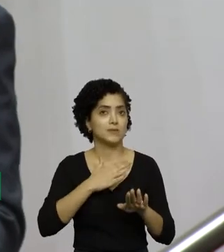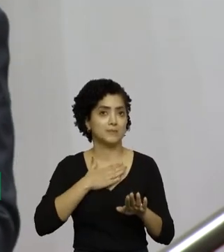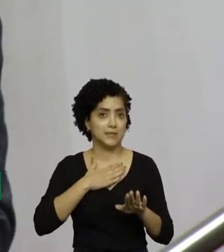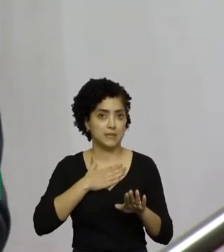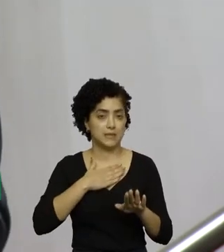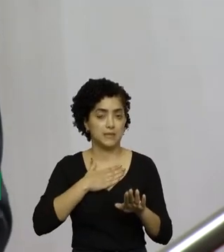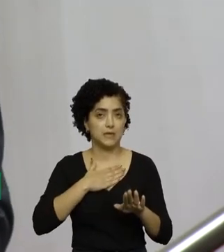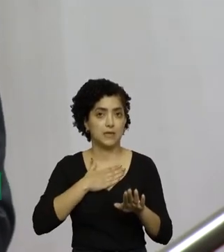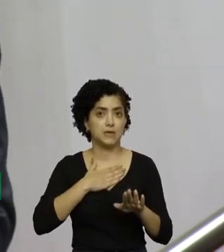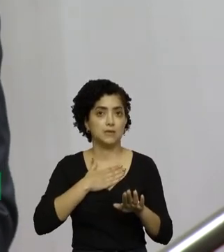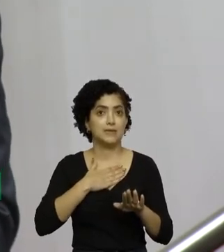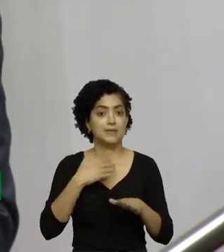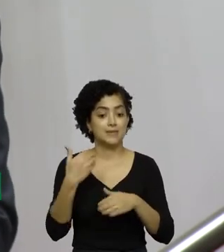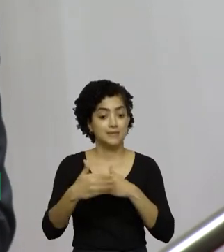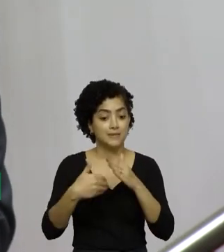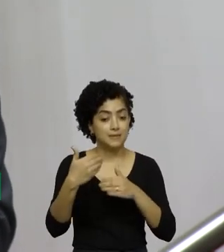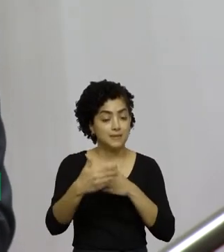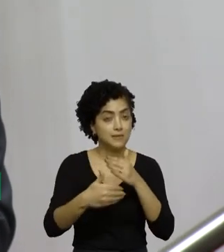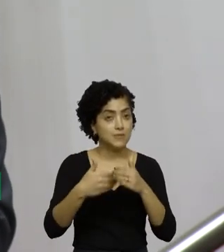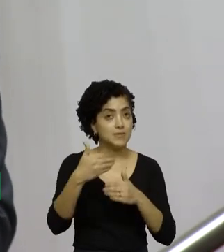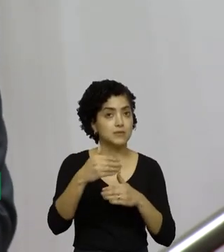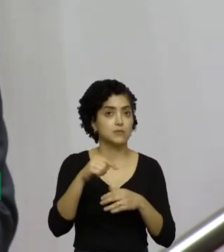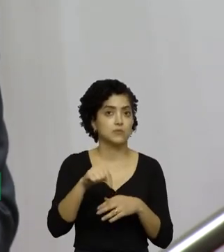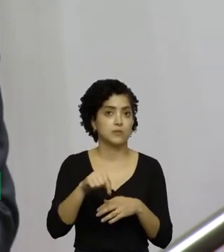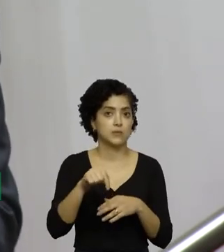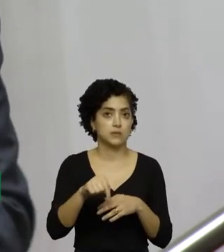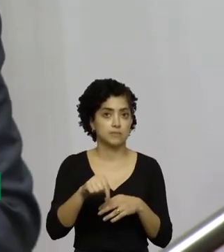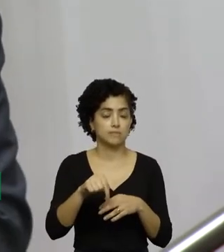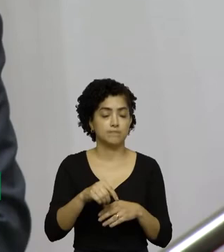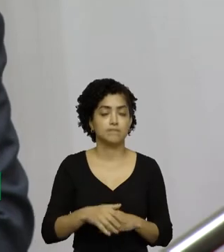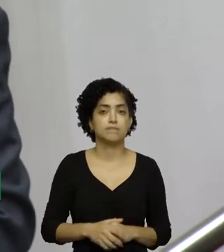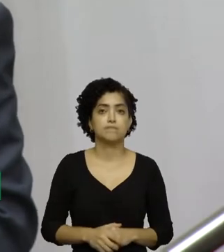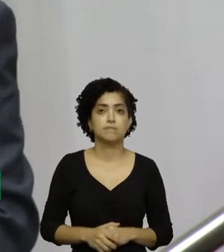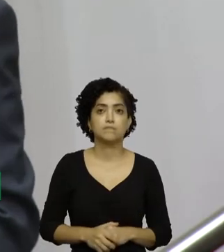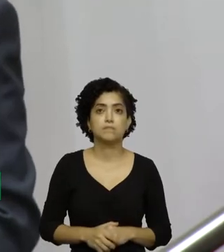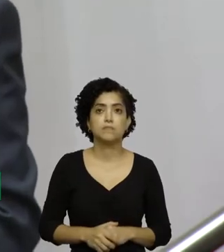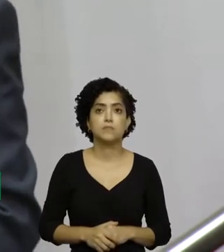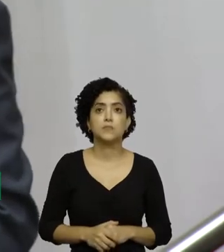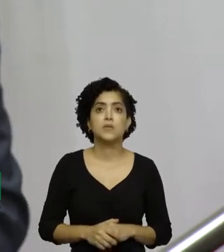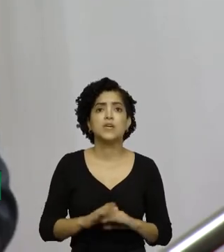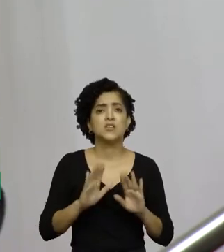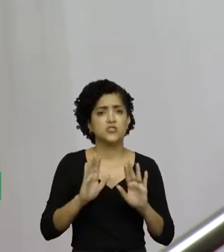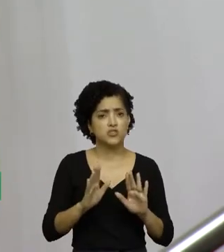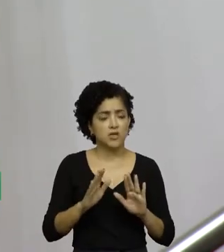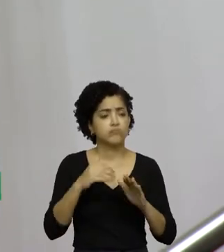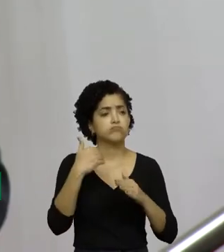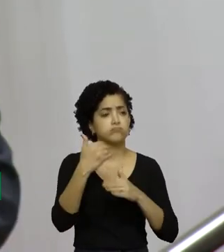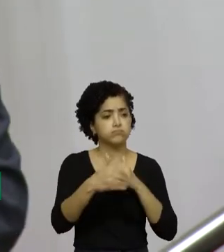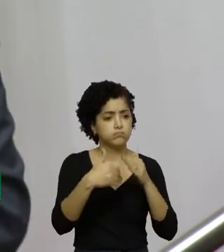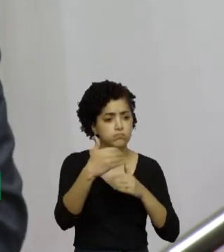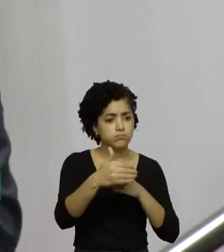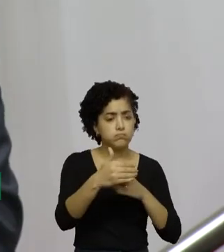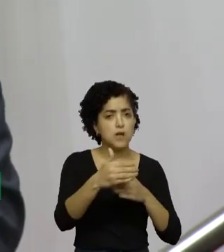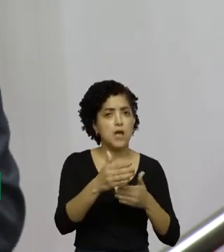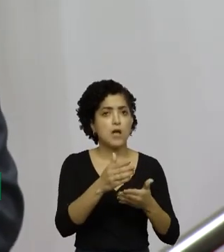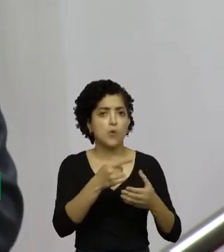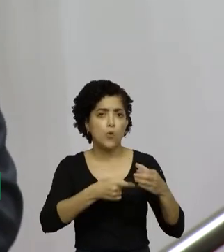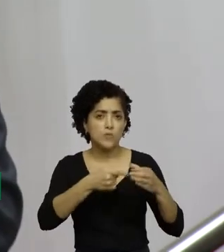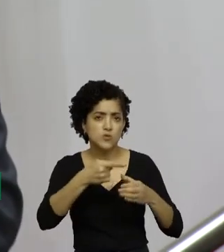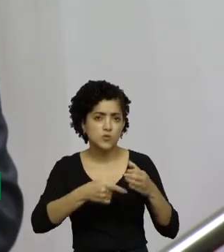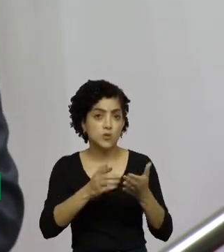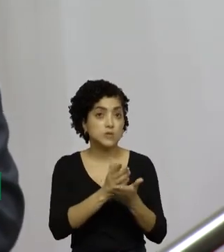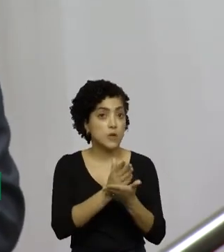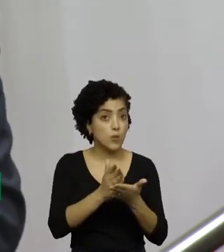que tramita nesta casa. E ele já tramitou em algumas das comissões. E